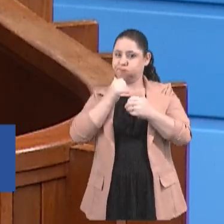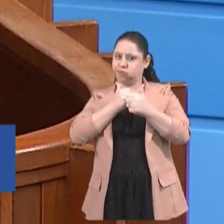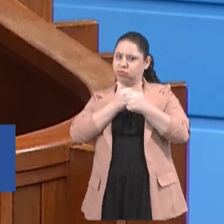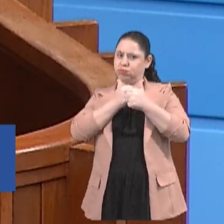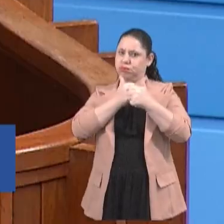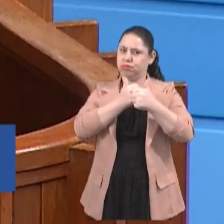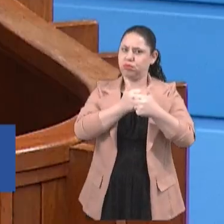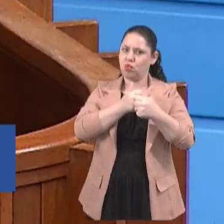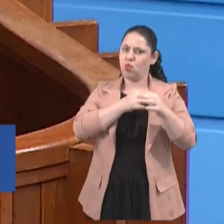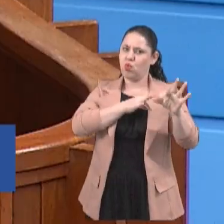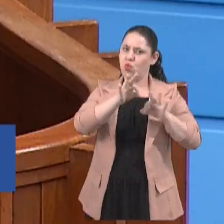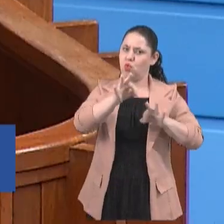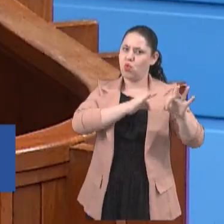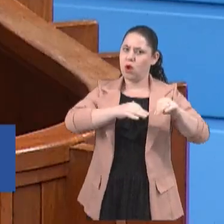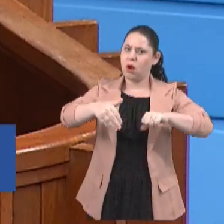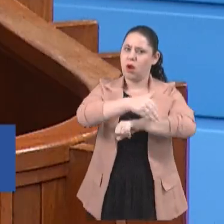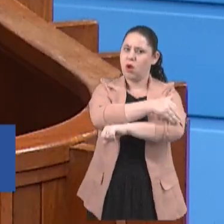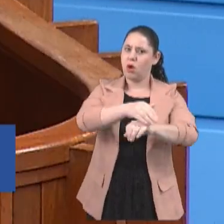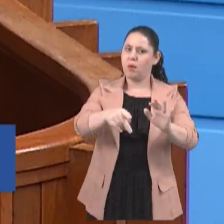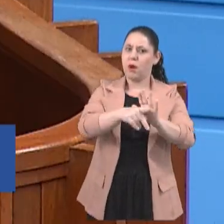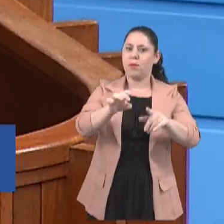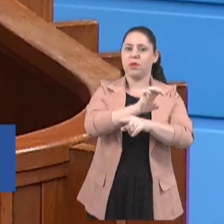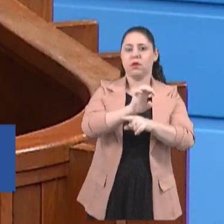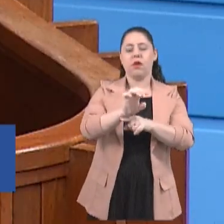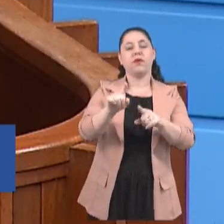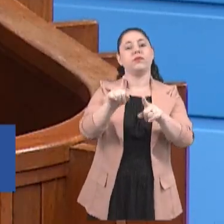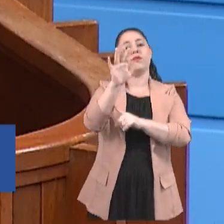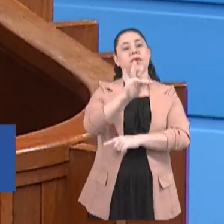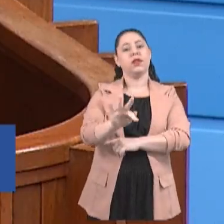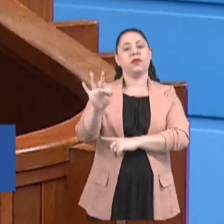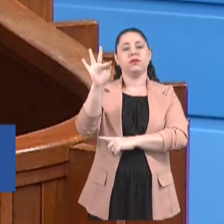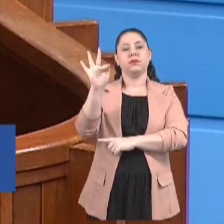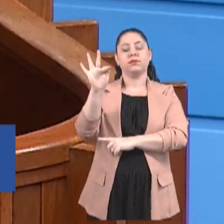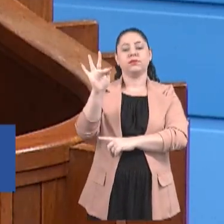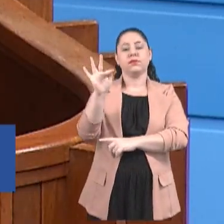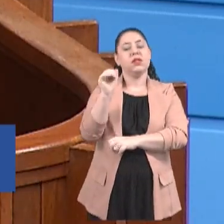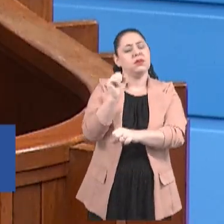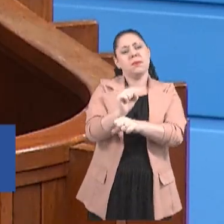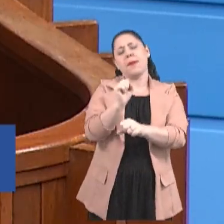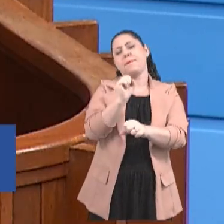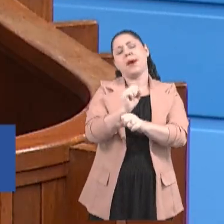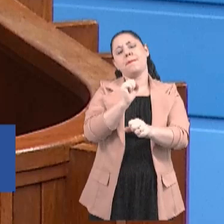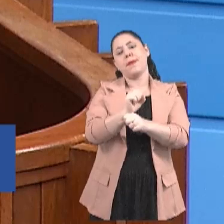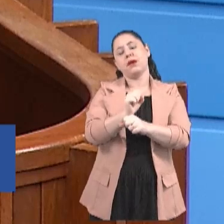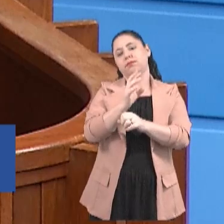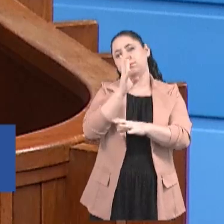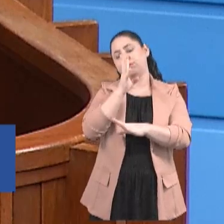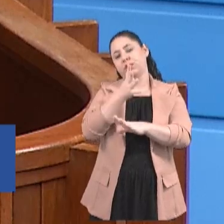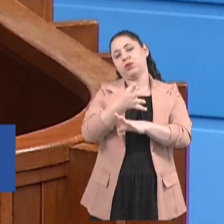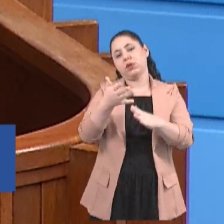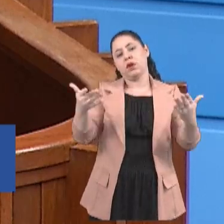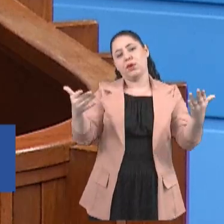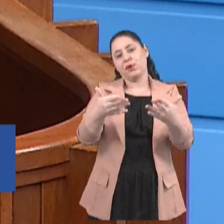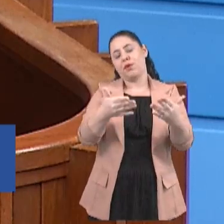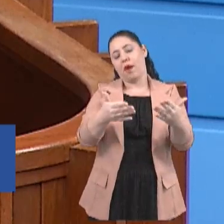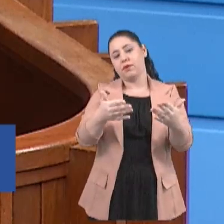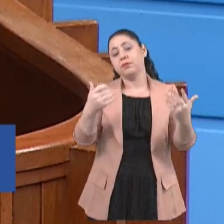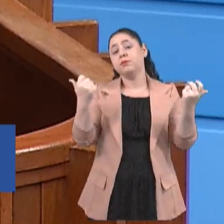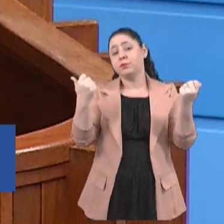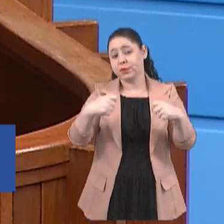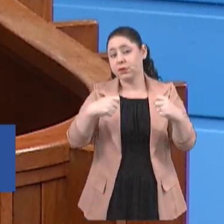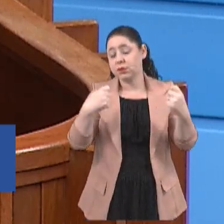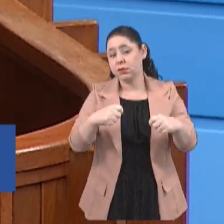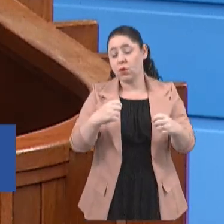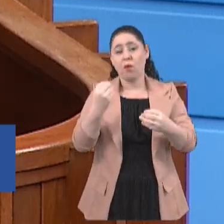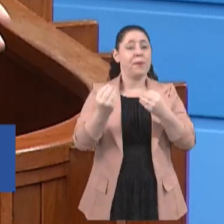a execução de obras nas rodovias estaduais e federais, que estavam aguardando intervenção há muito tempo. O governo do federal decidiu